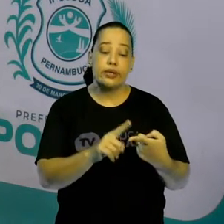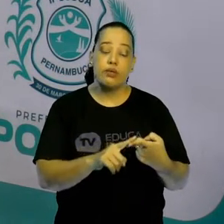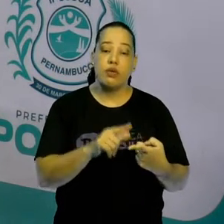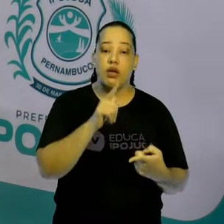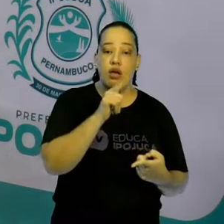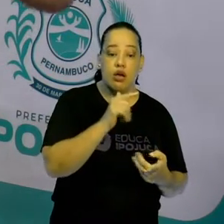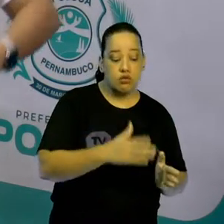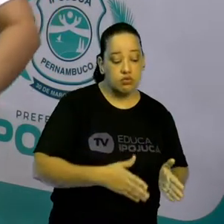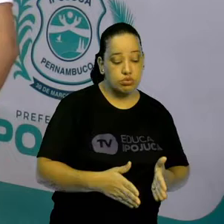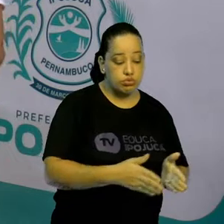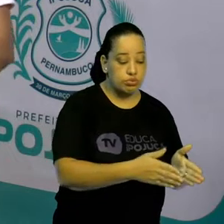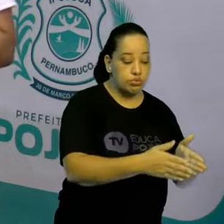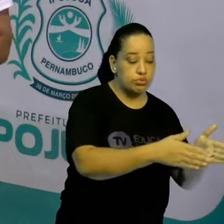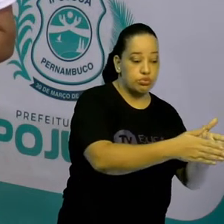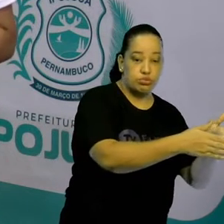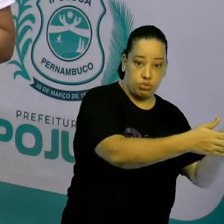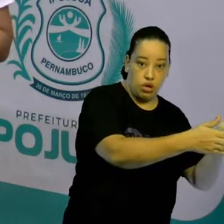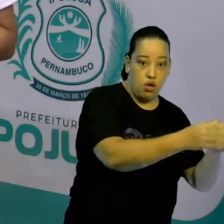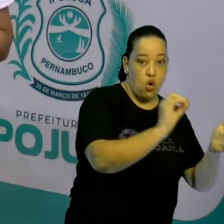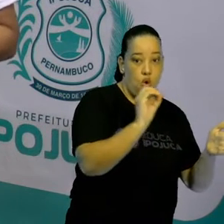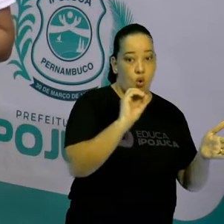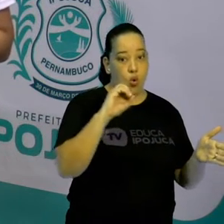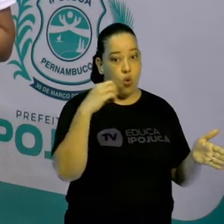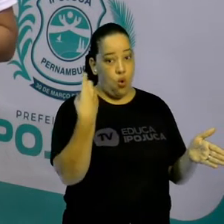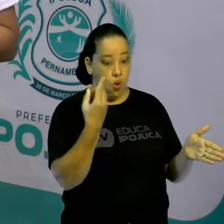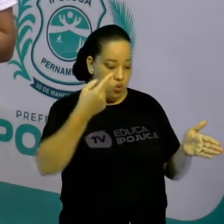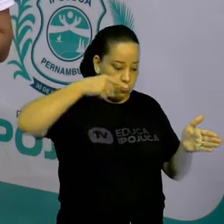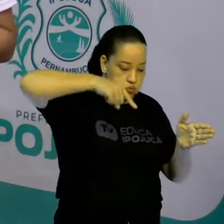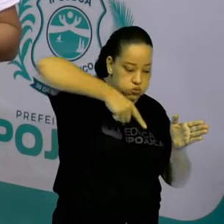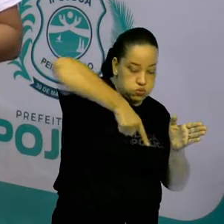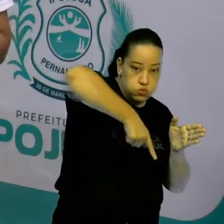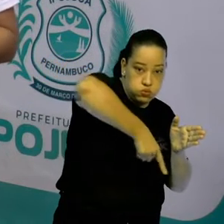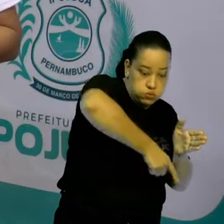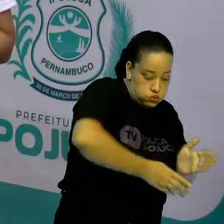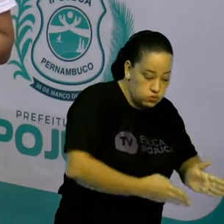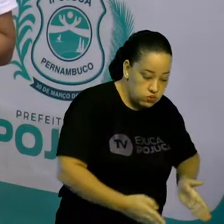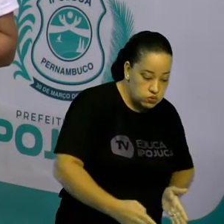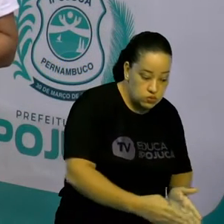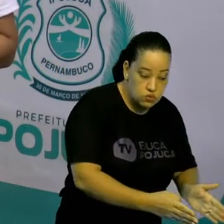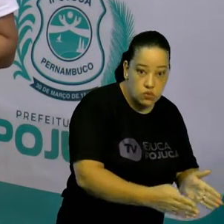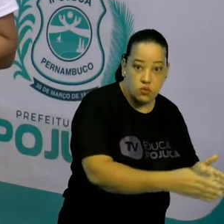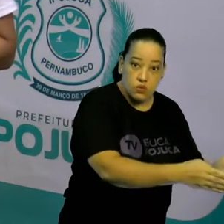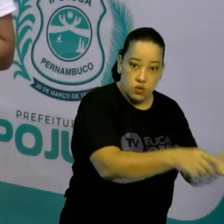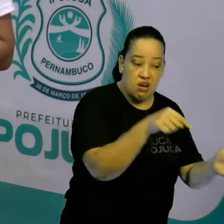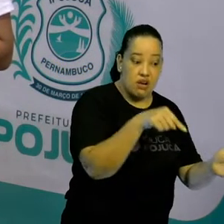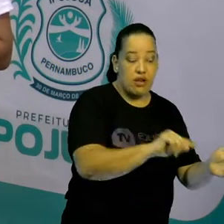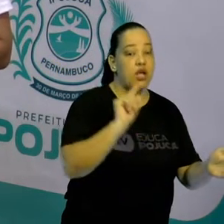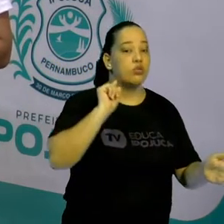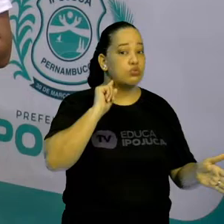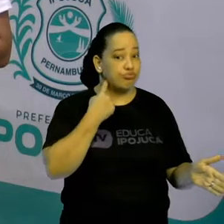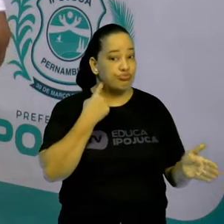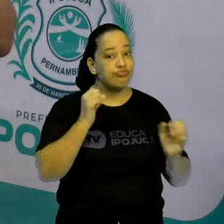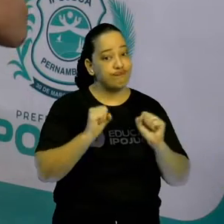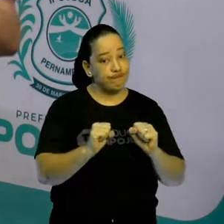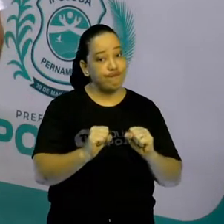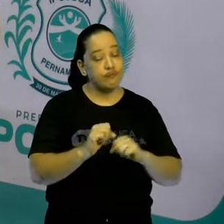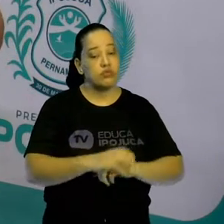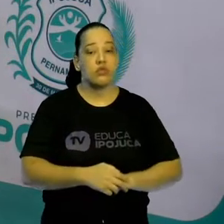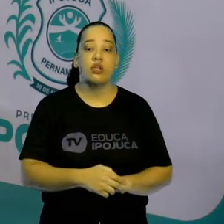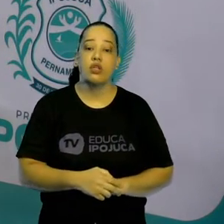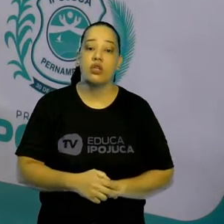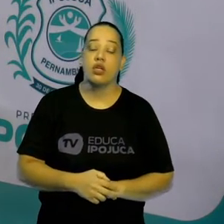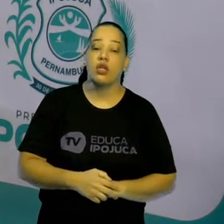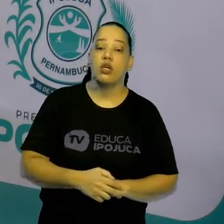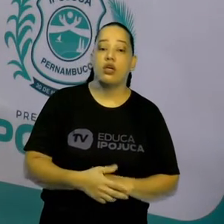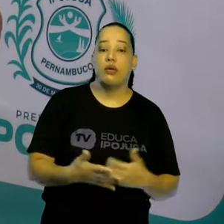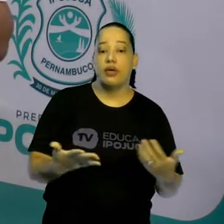eles externos ou subterrâneos, aqueles rios e lagos que possuem e ficam debaixo da terra. E ela só vai